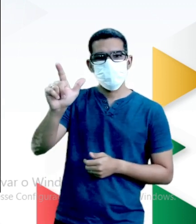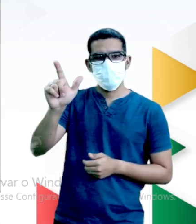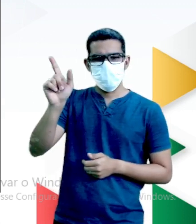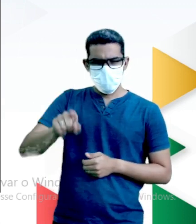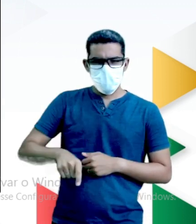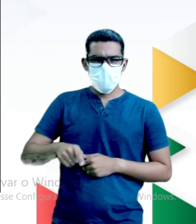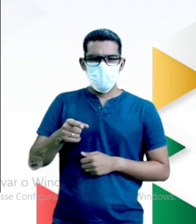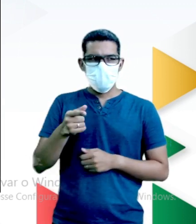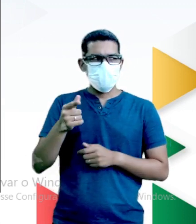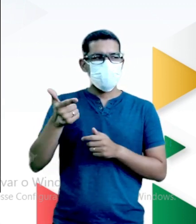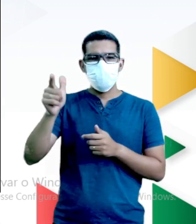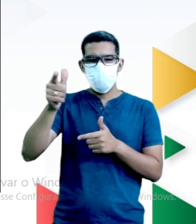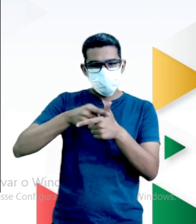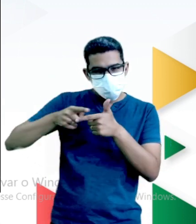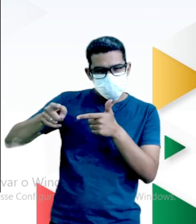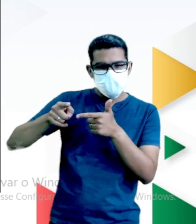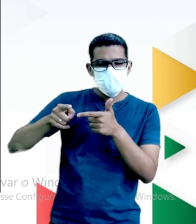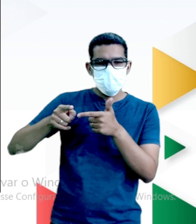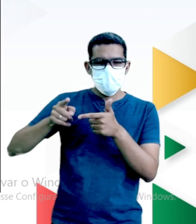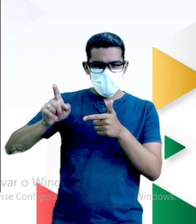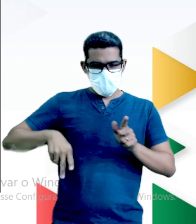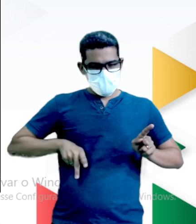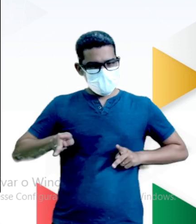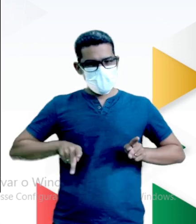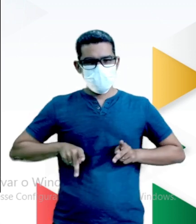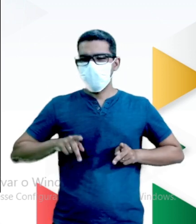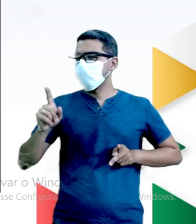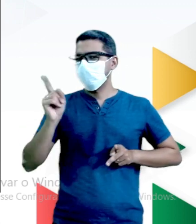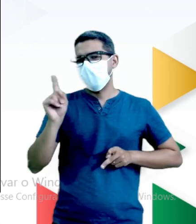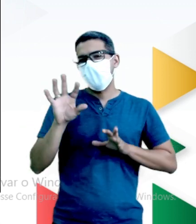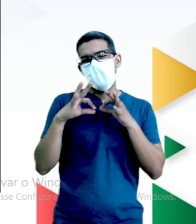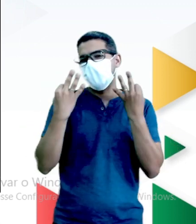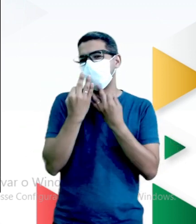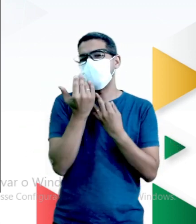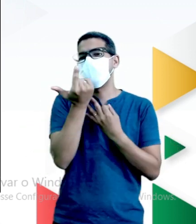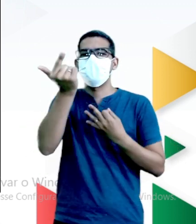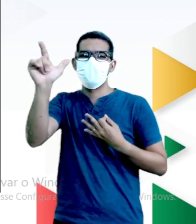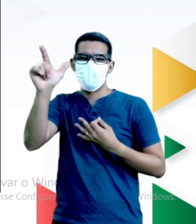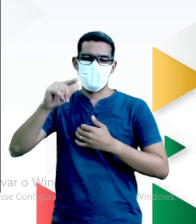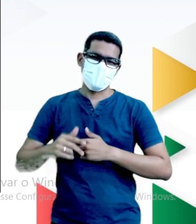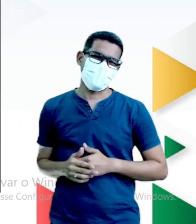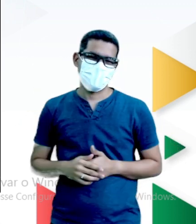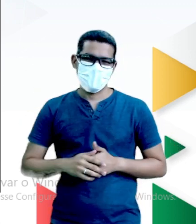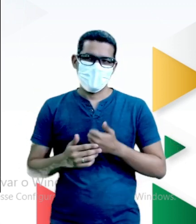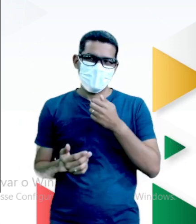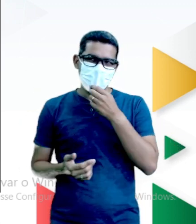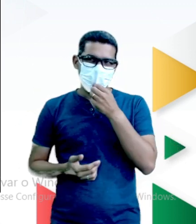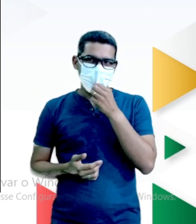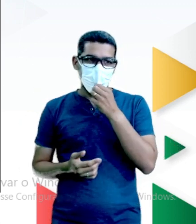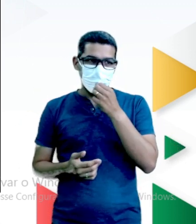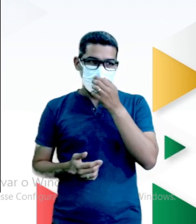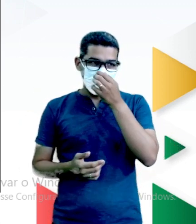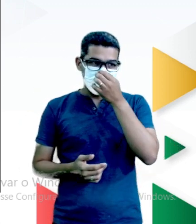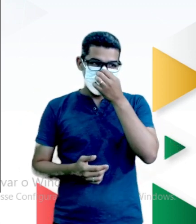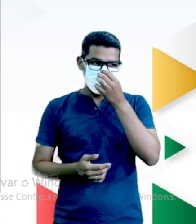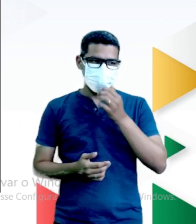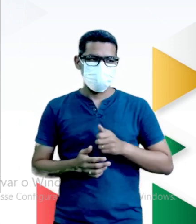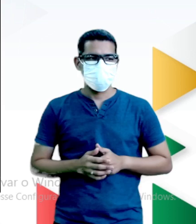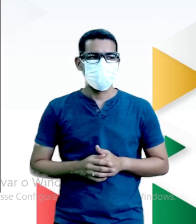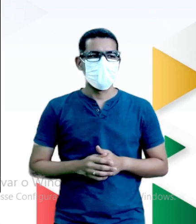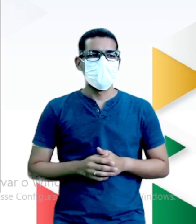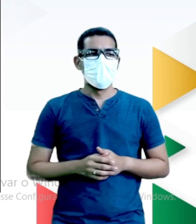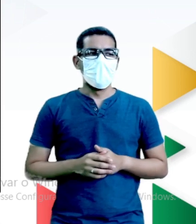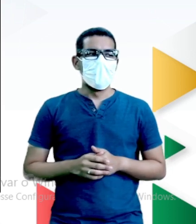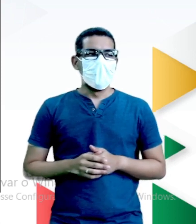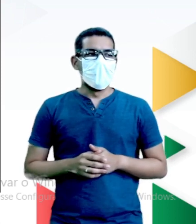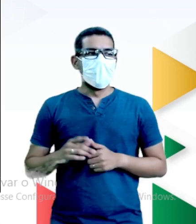tá bom? Ele não é teu parente, beleza? Ele não vai ser primo. Então presta bem atenção